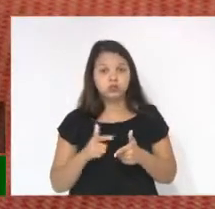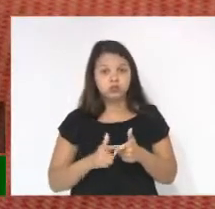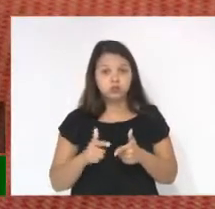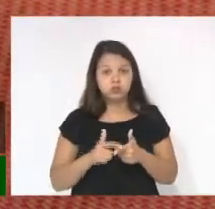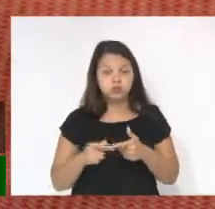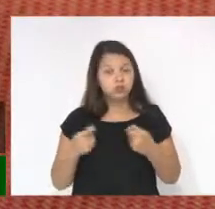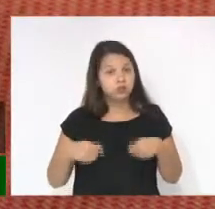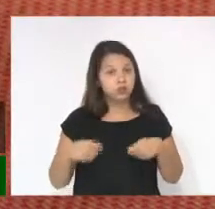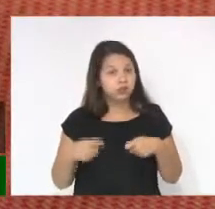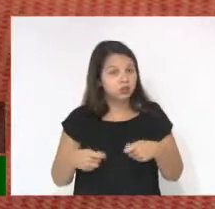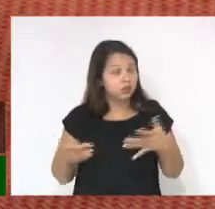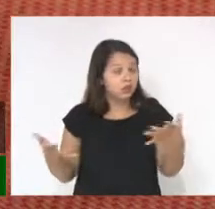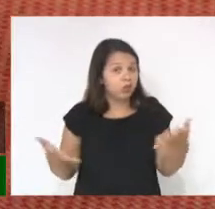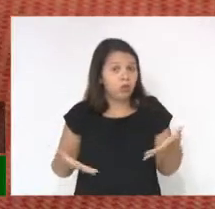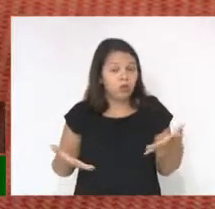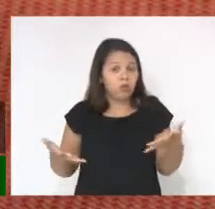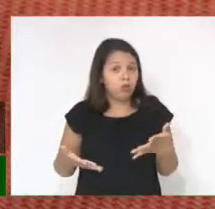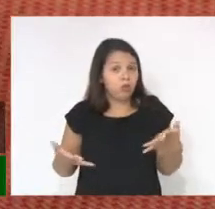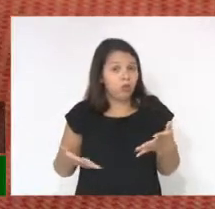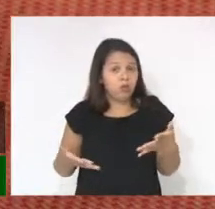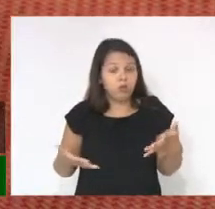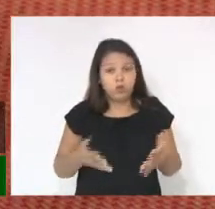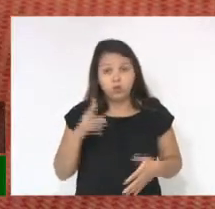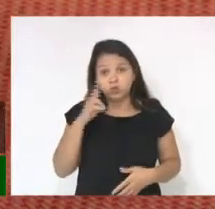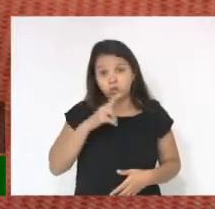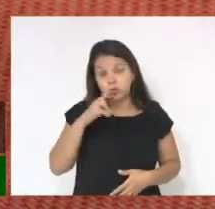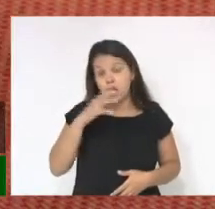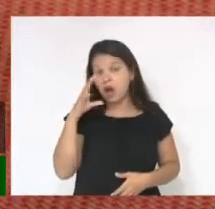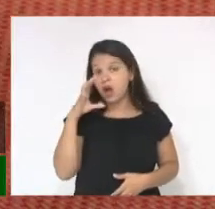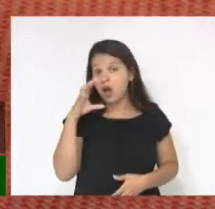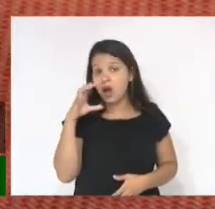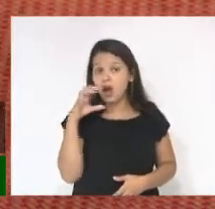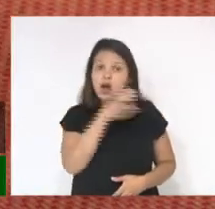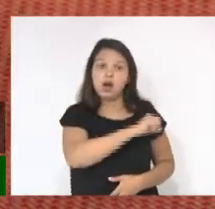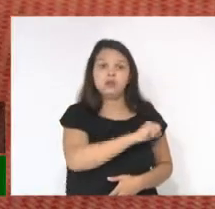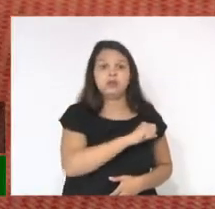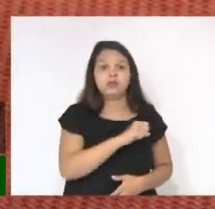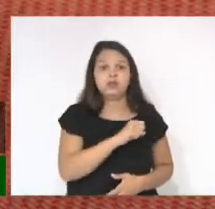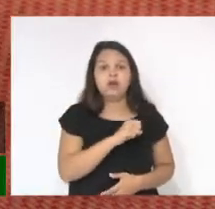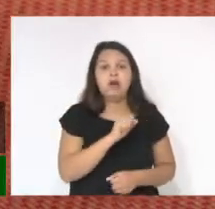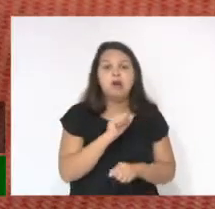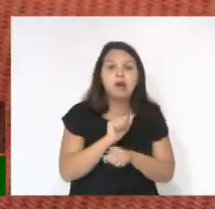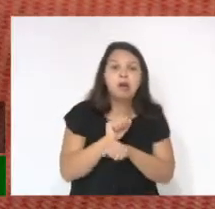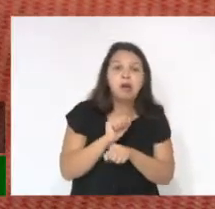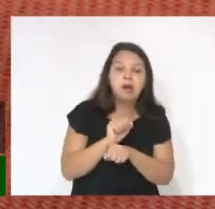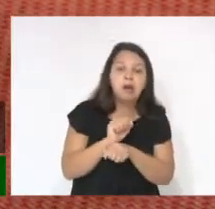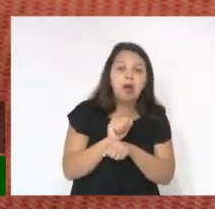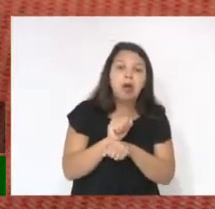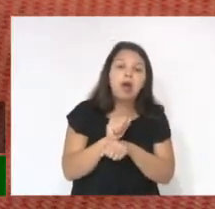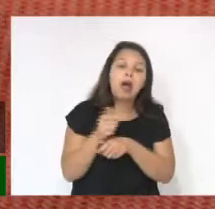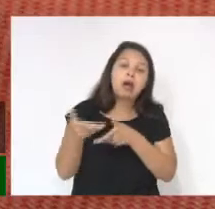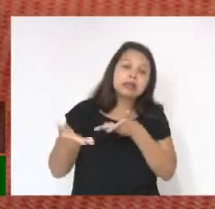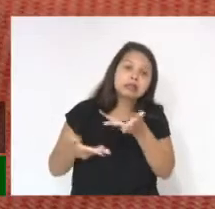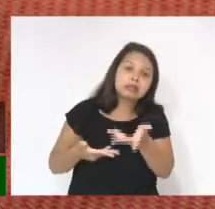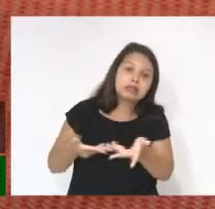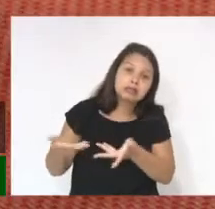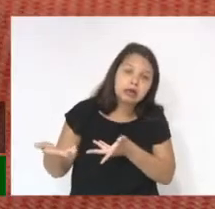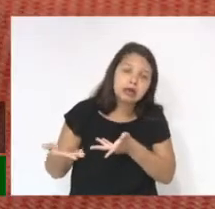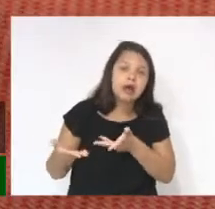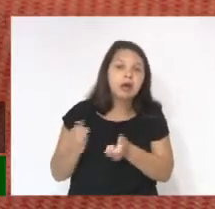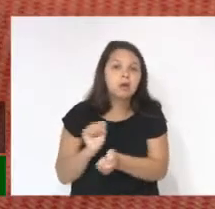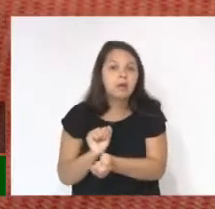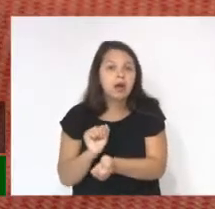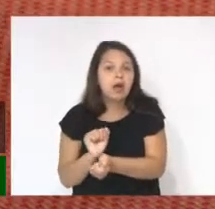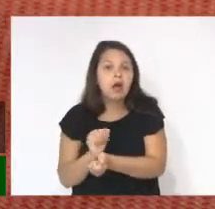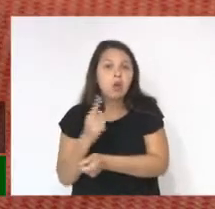ontem, amanhã. Não dá para esperar um processo licitativo, licitatório, que vai demorar